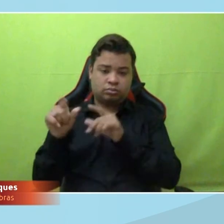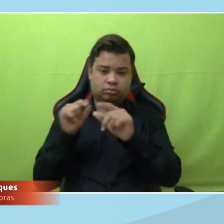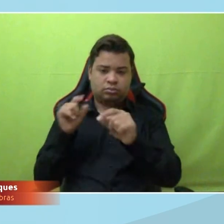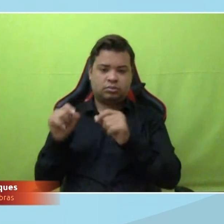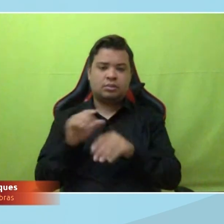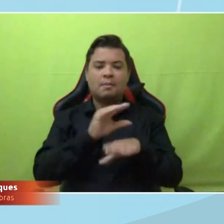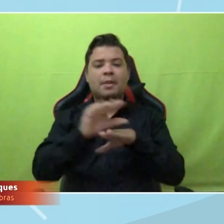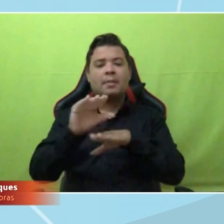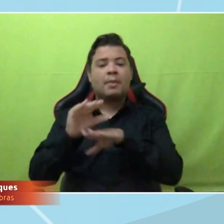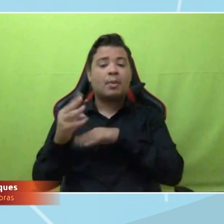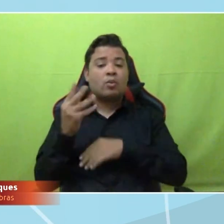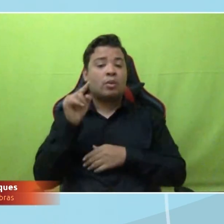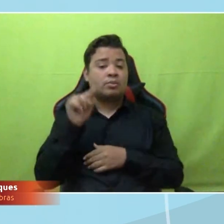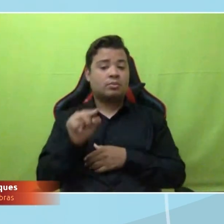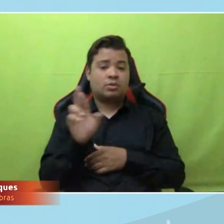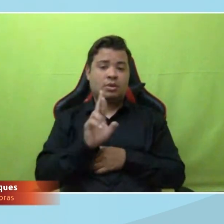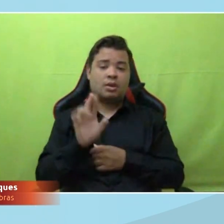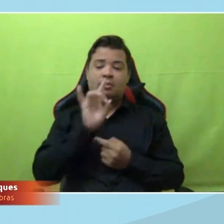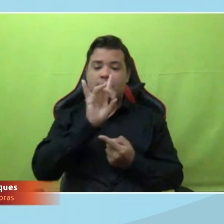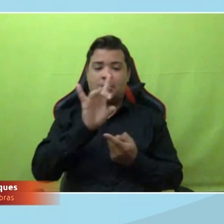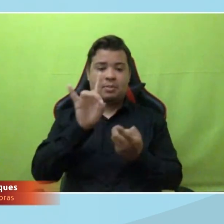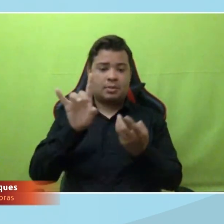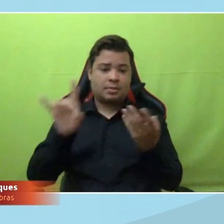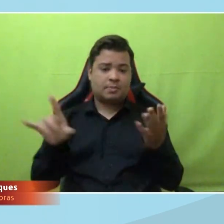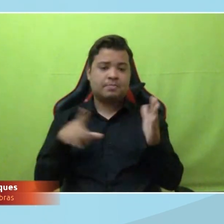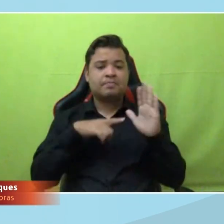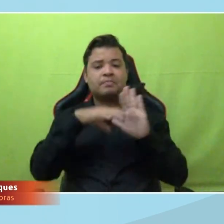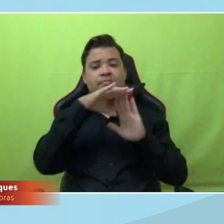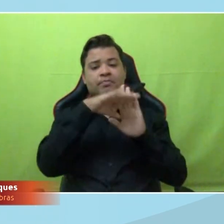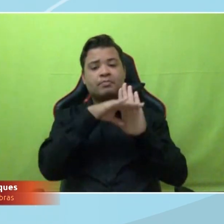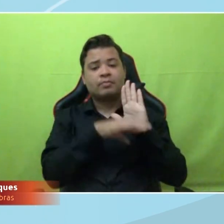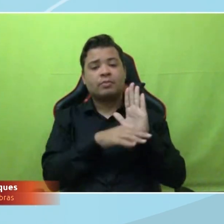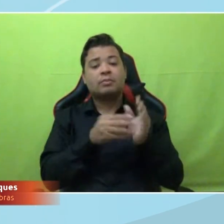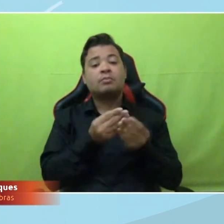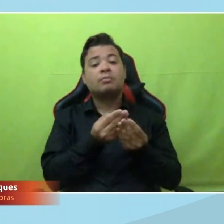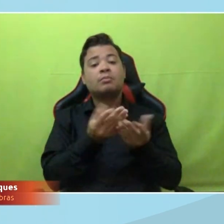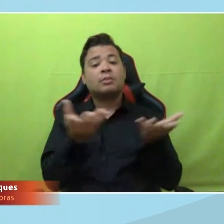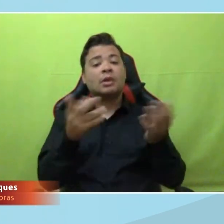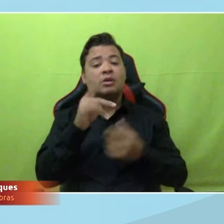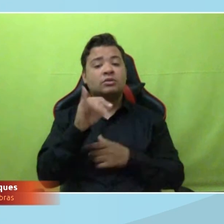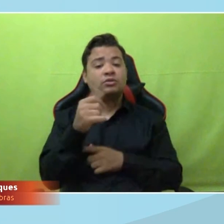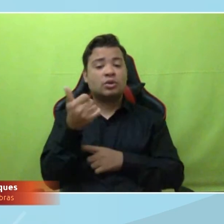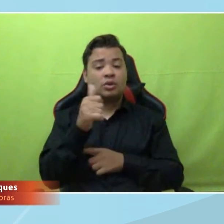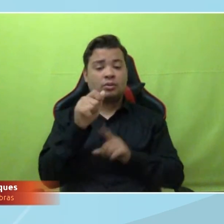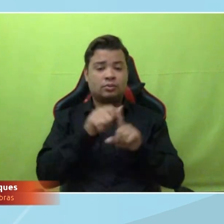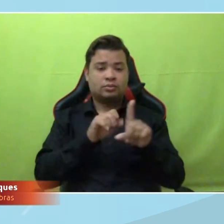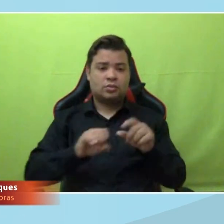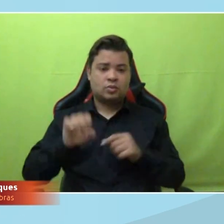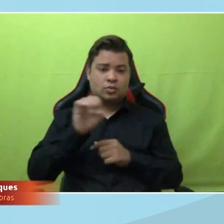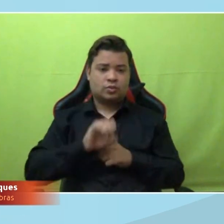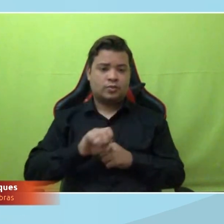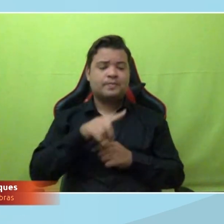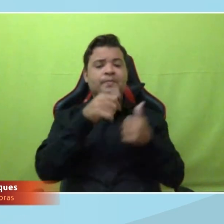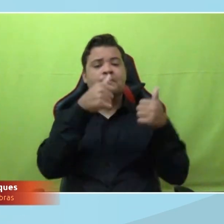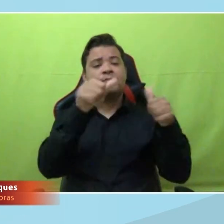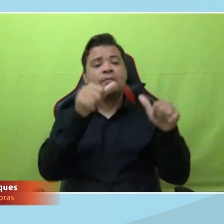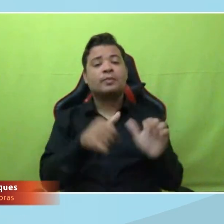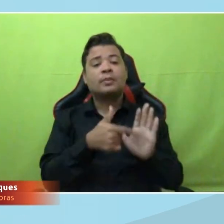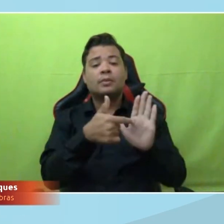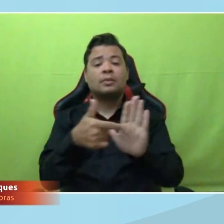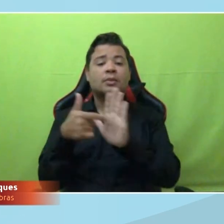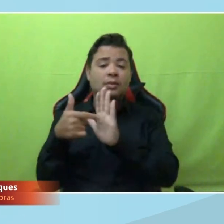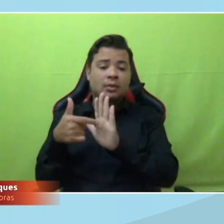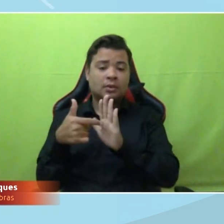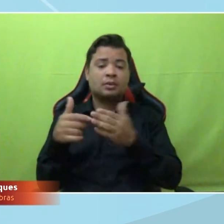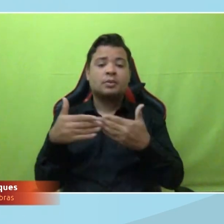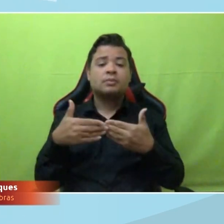cada um. A lista dos selecionados será divulgada no dia 11 de outubro. E a exposição virtual está prevista para ocorrer entre o